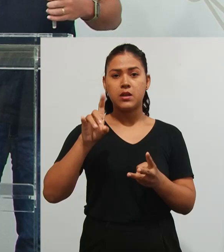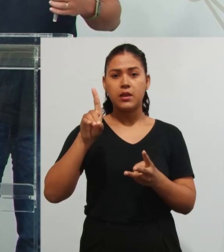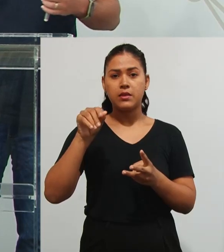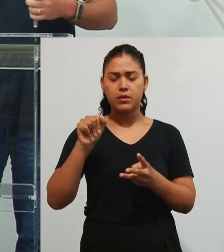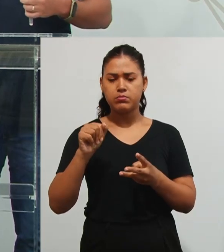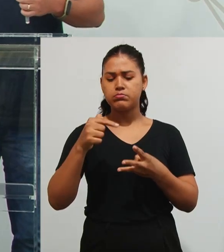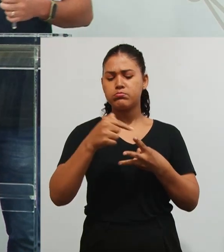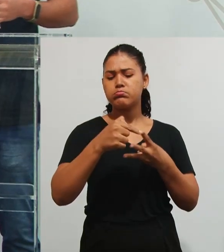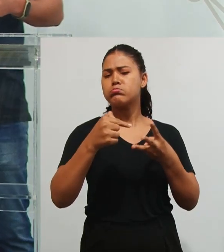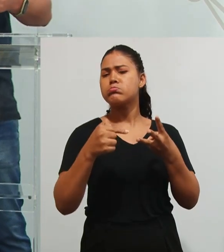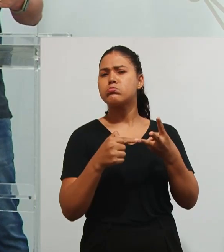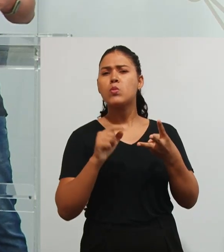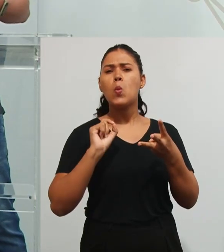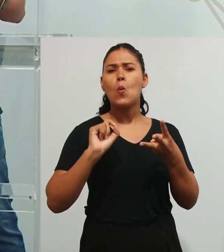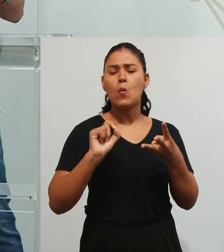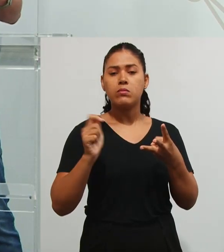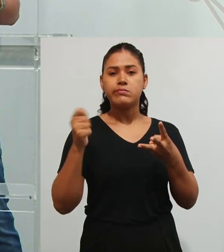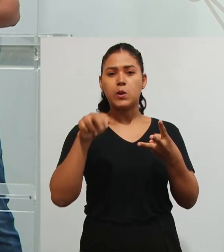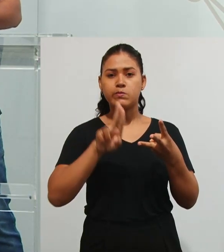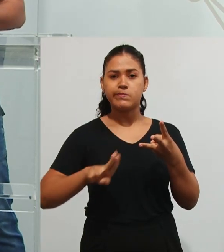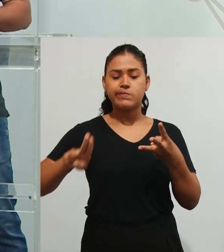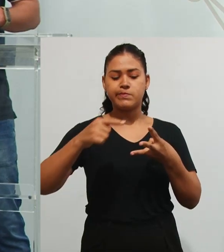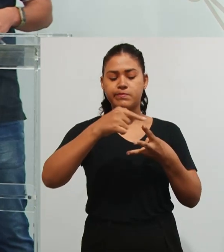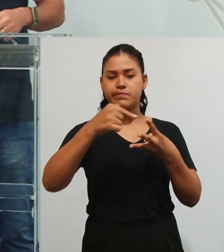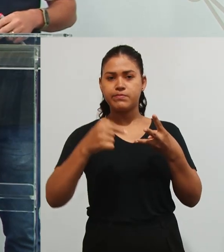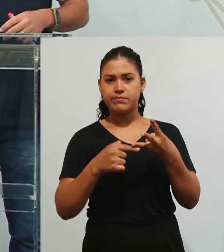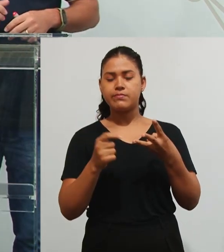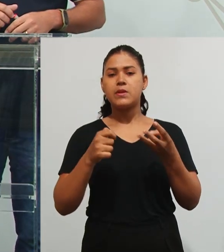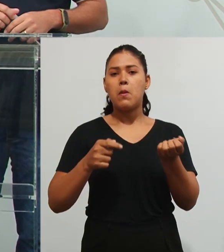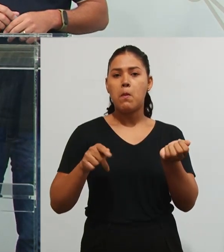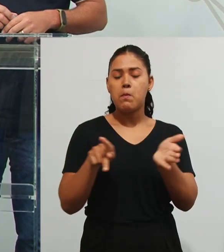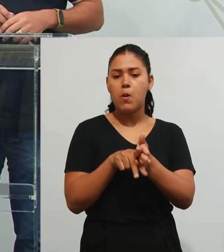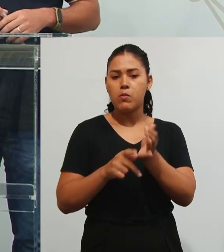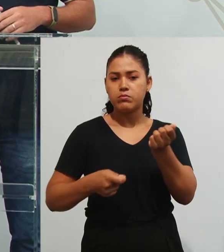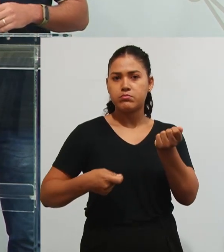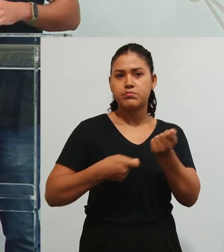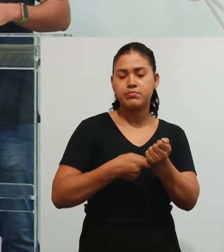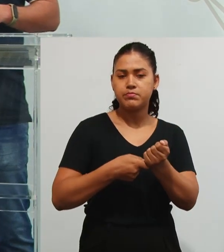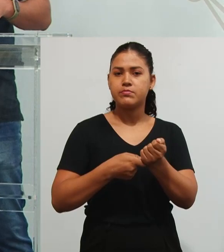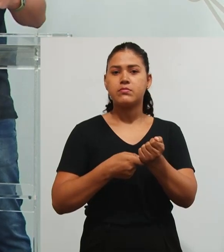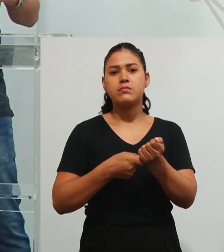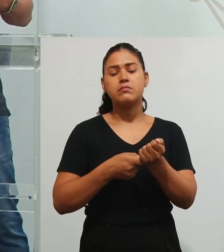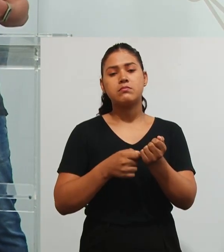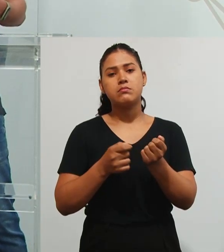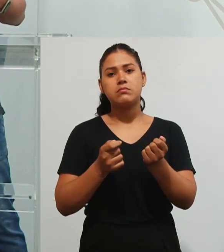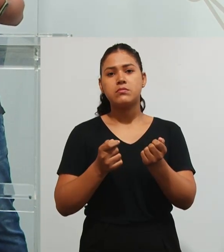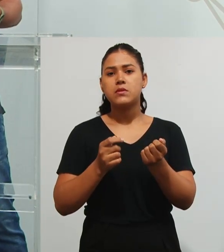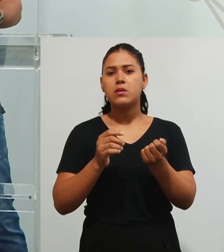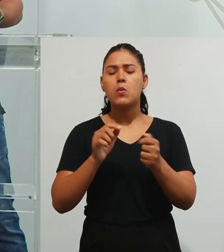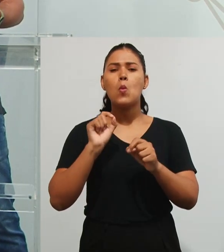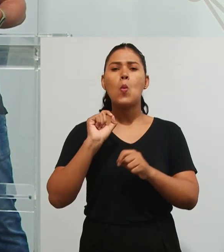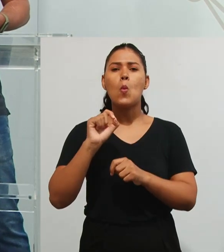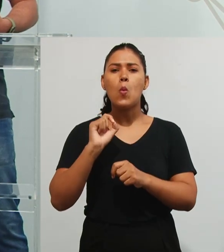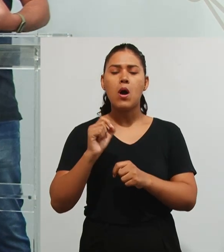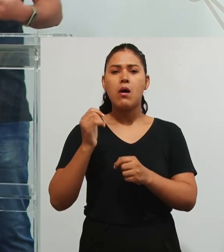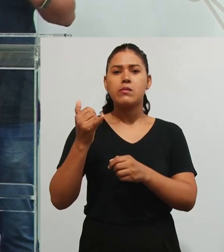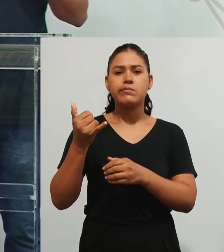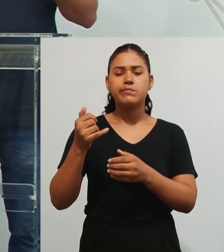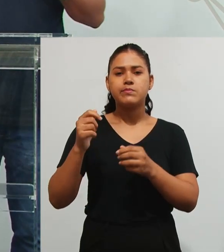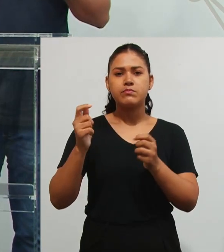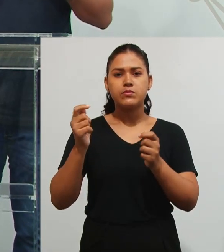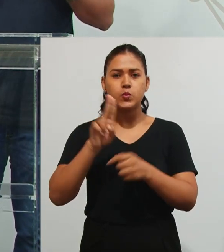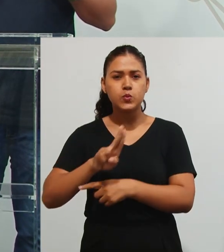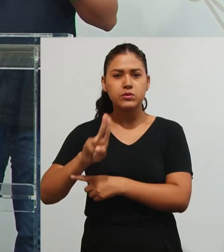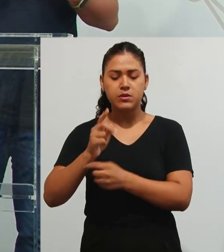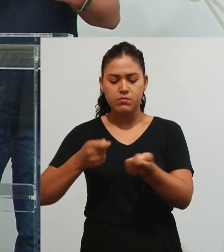são utilizadas, digamos assim, pelos dispositivos de entrada e saída, que são dispositivos utilizados para que